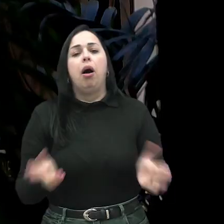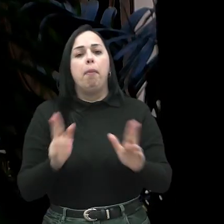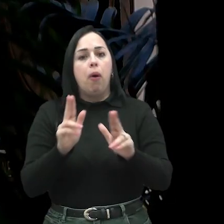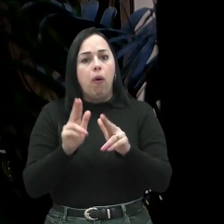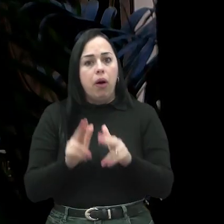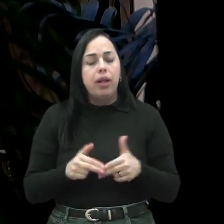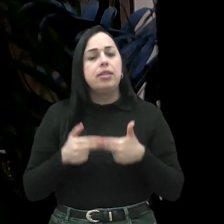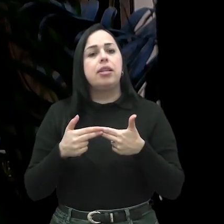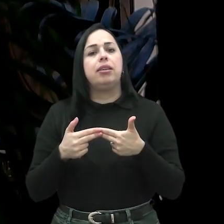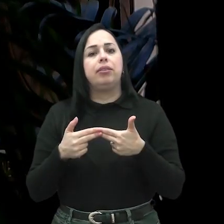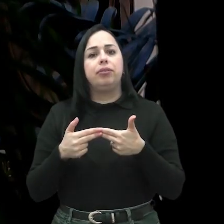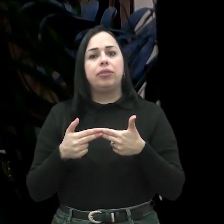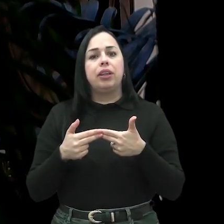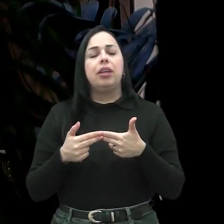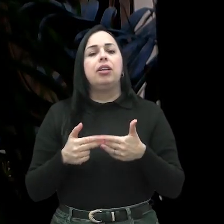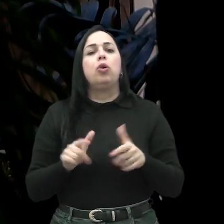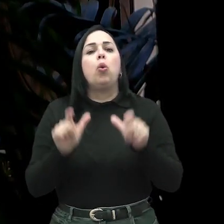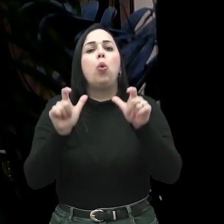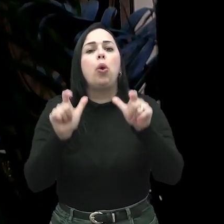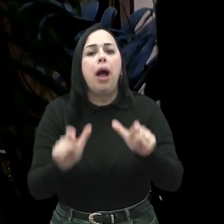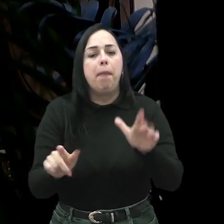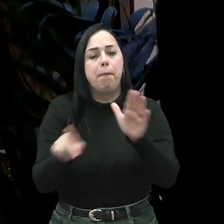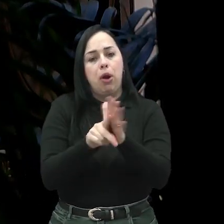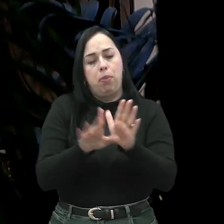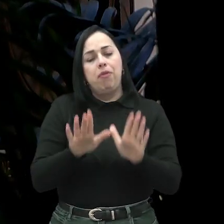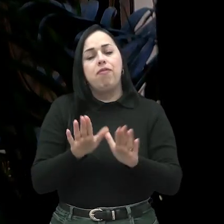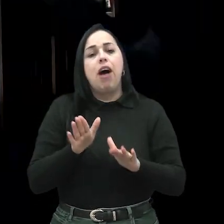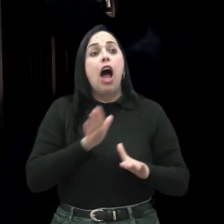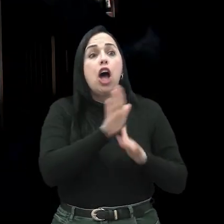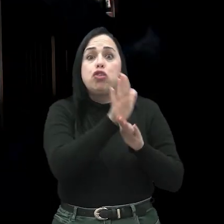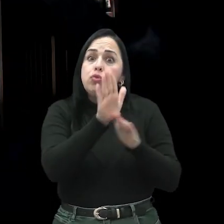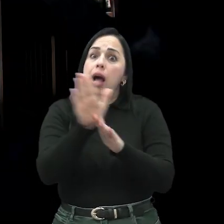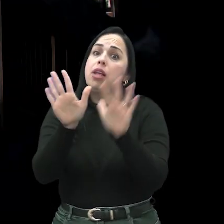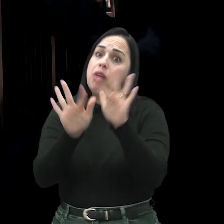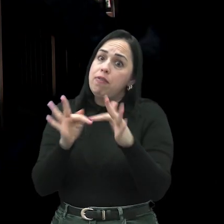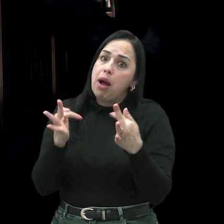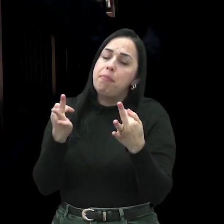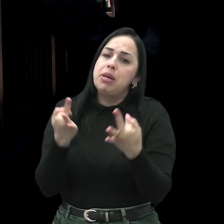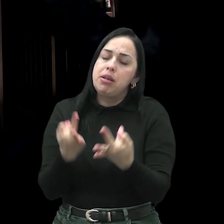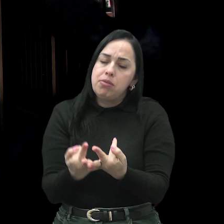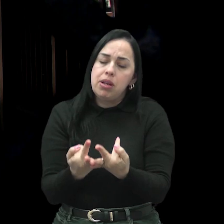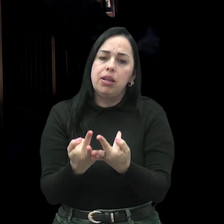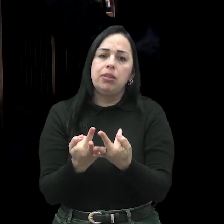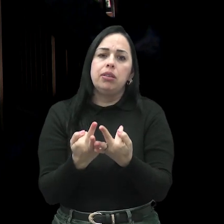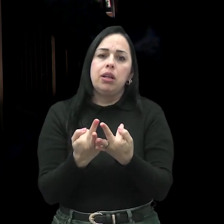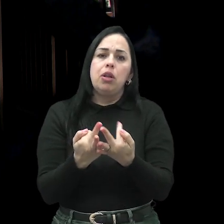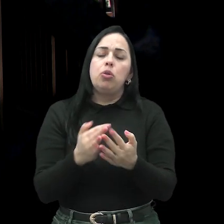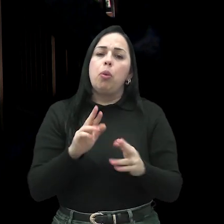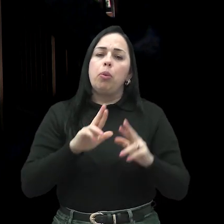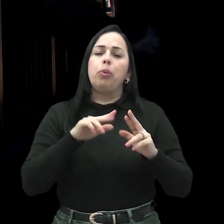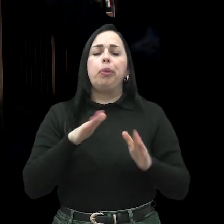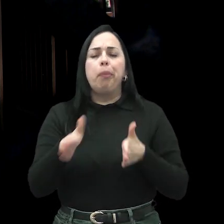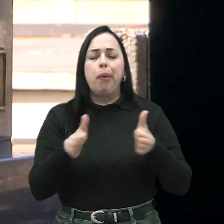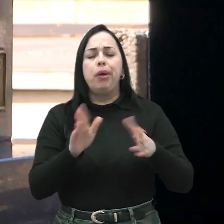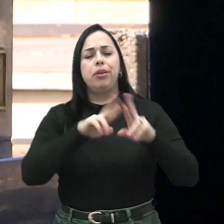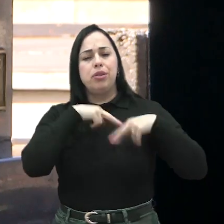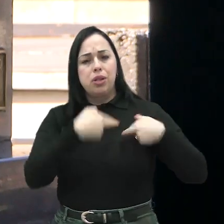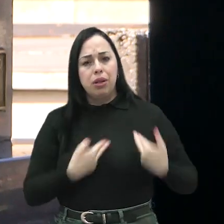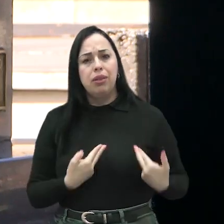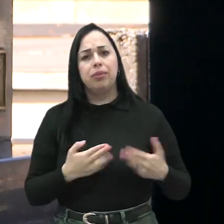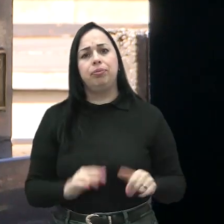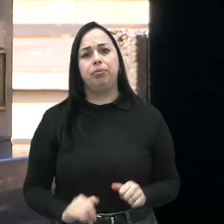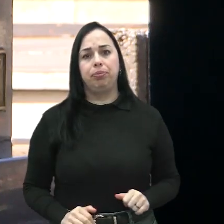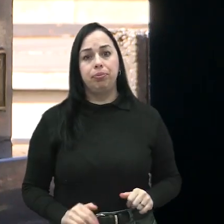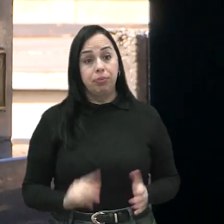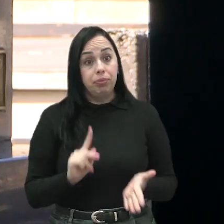mãe. Dessa forma, a existência de um memorial ajudaria outras famílias a vivenciar o luto de